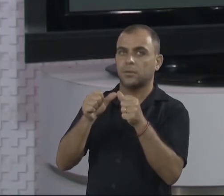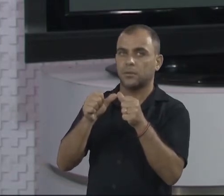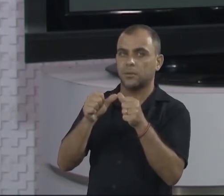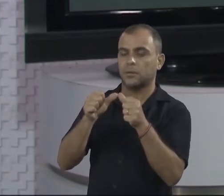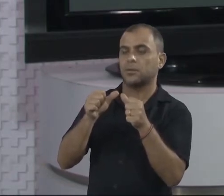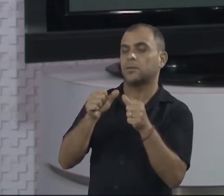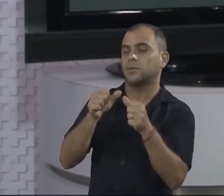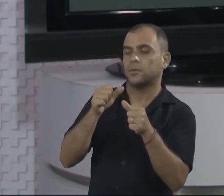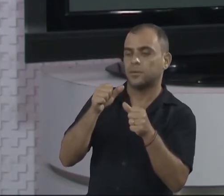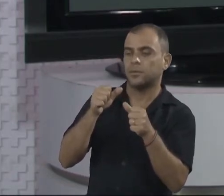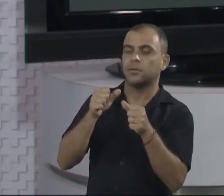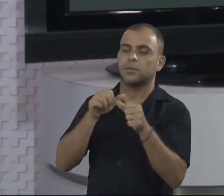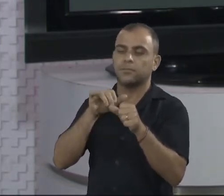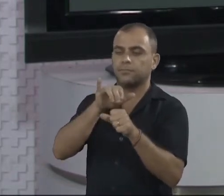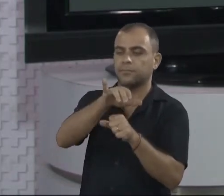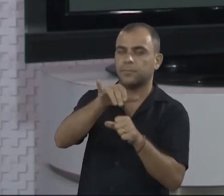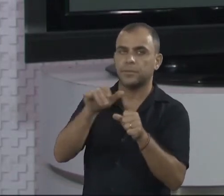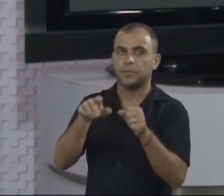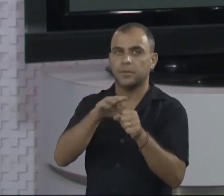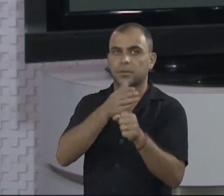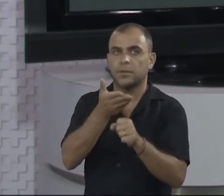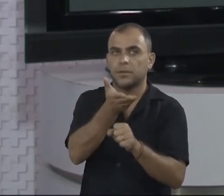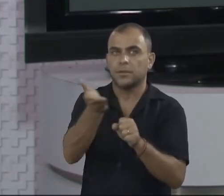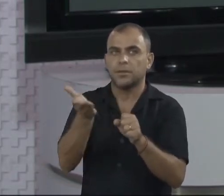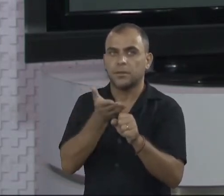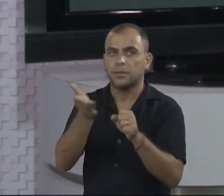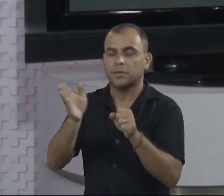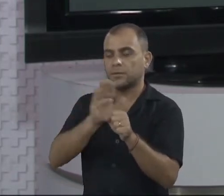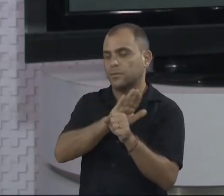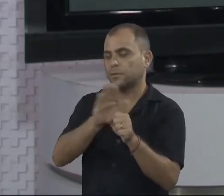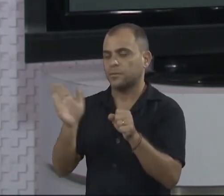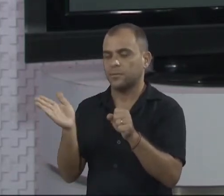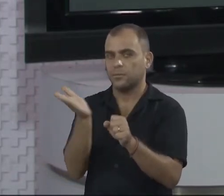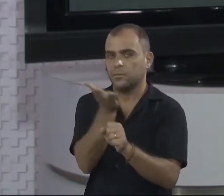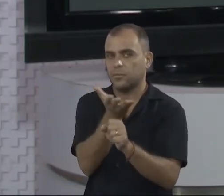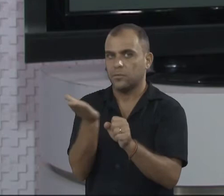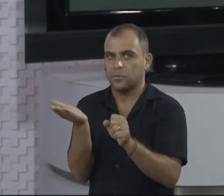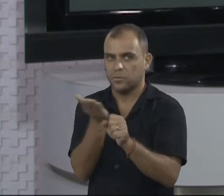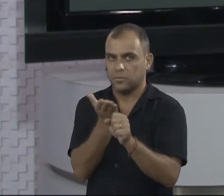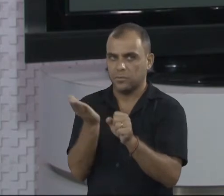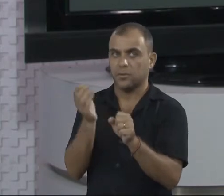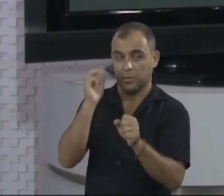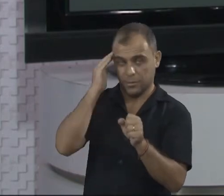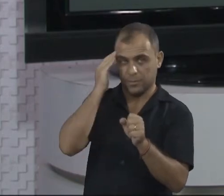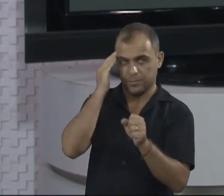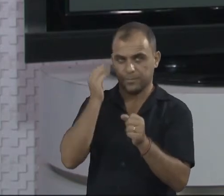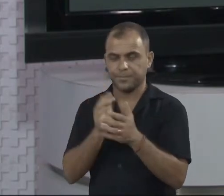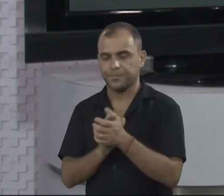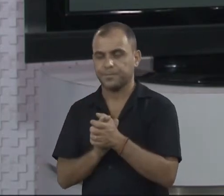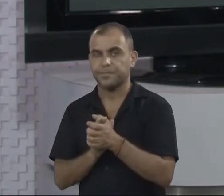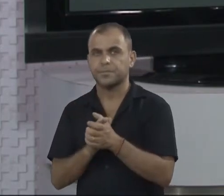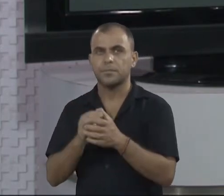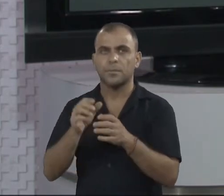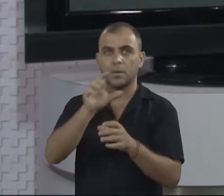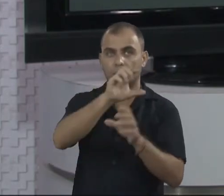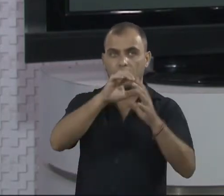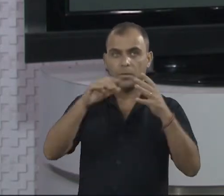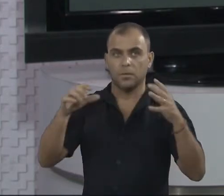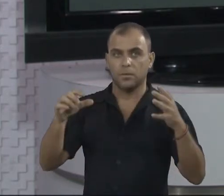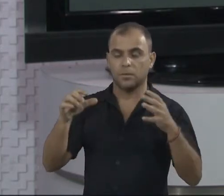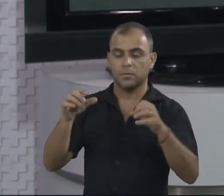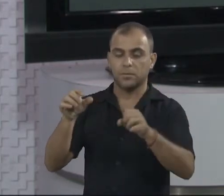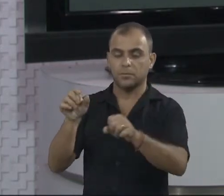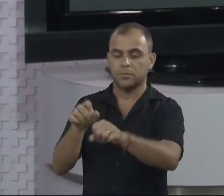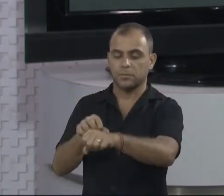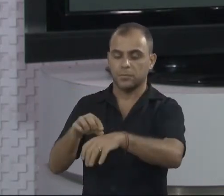ocasionado por neurotransmissores que vão passar de um para o outro aqui. Ocorre também, vamos supor, de um neurônio para o